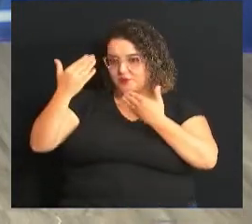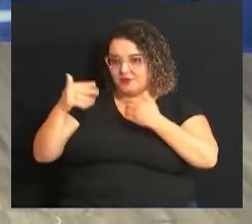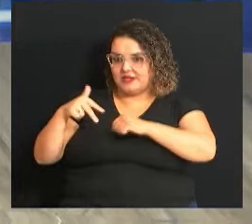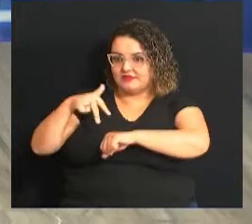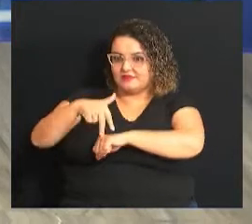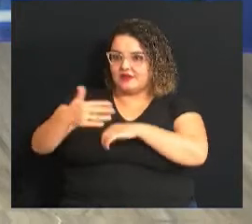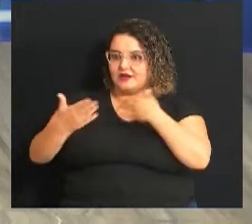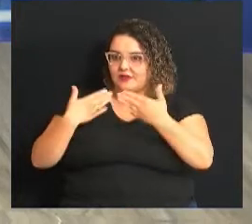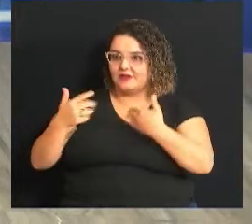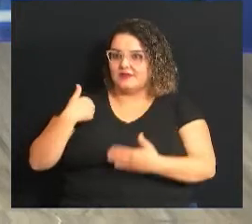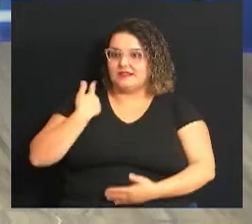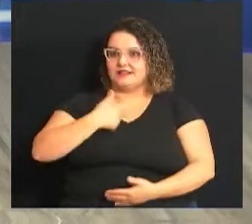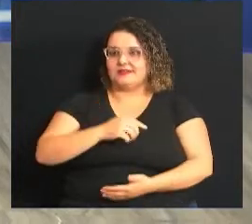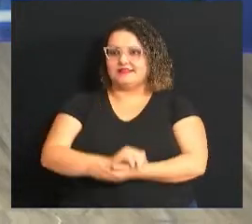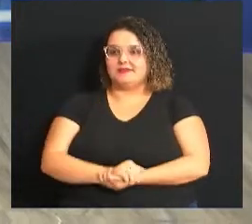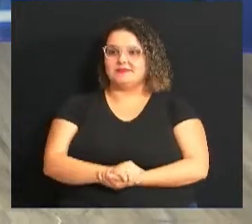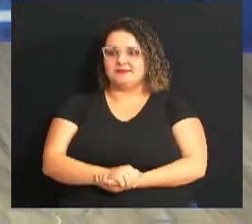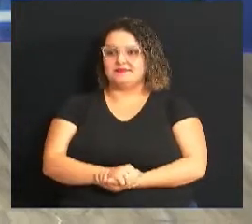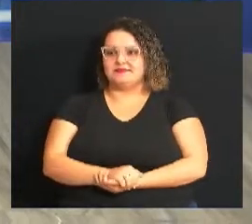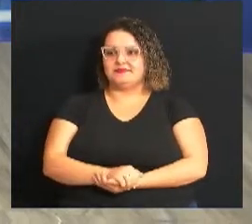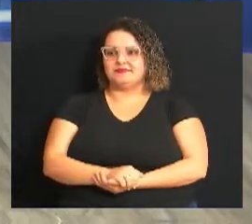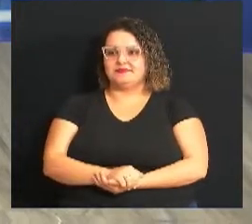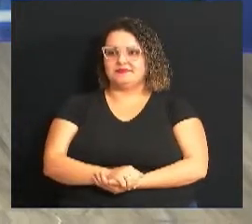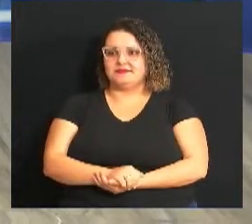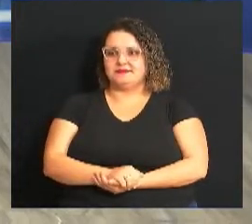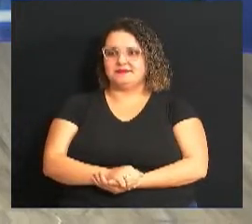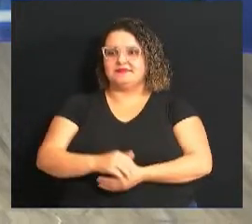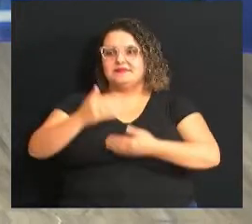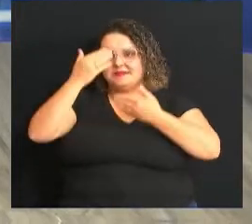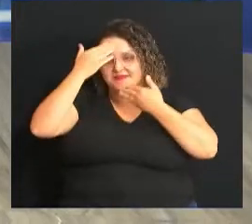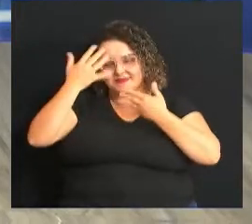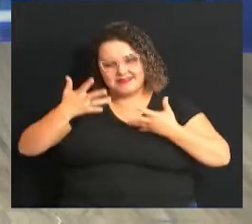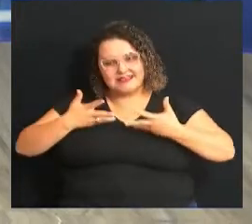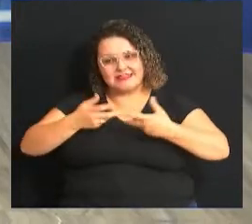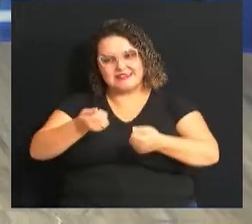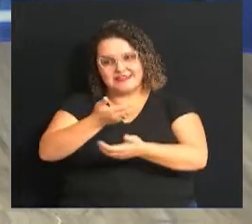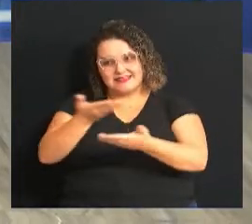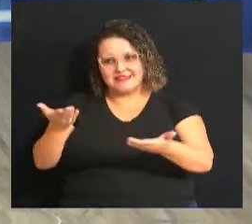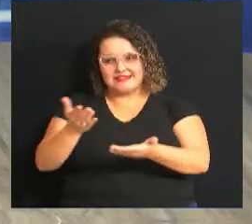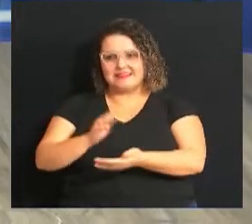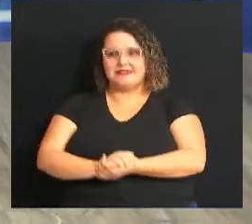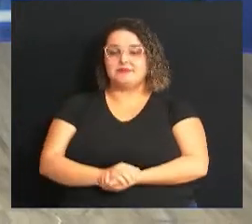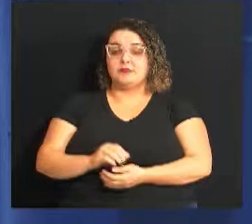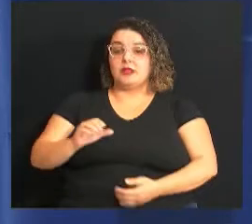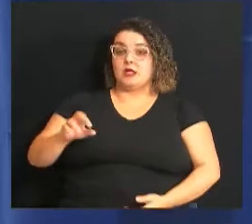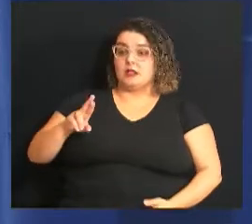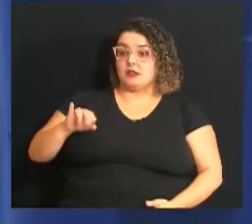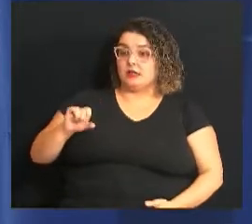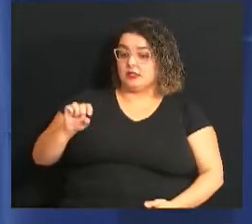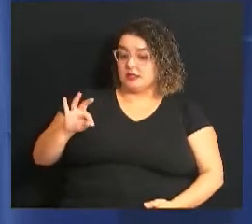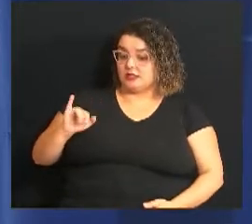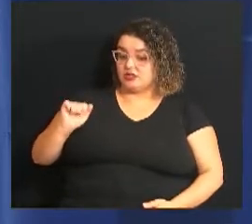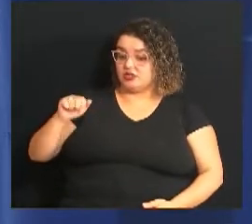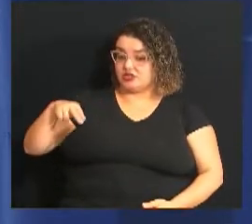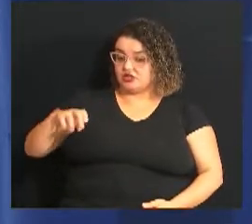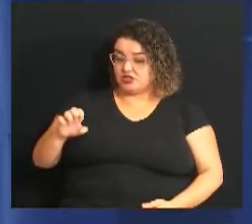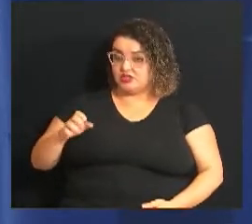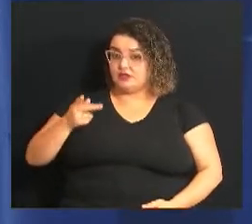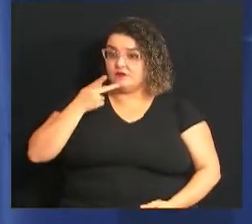conversar com a gente. Obrigada a vocês pelo convite. Cristiane, a gente está falando aí sobre essa questão